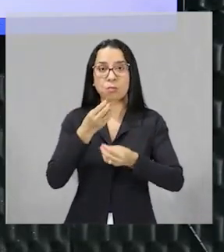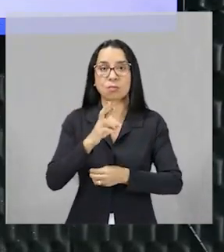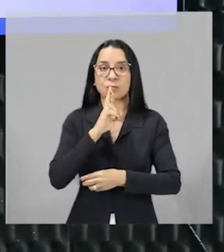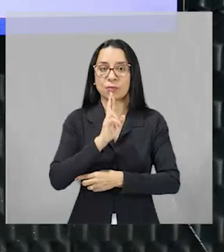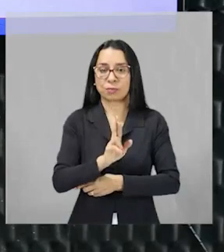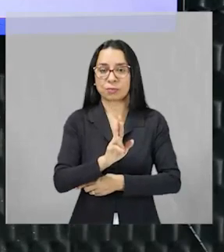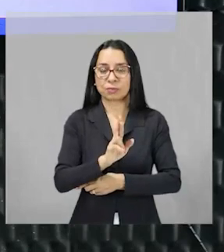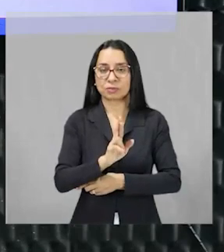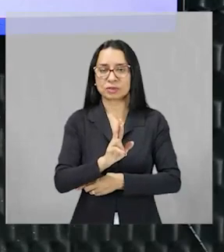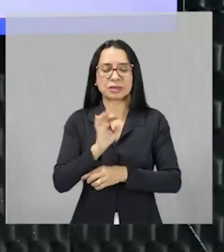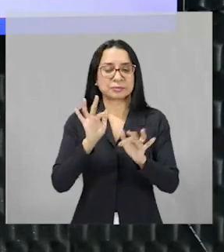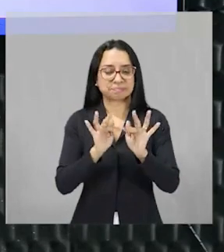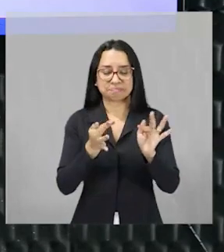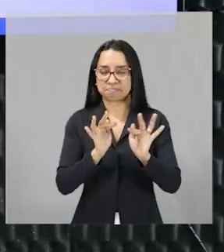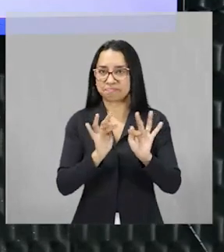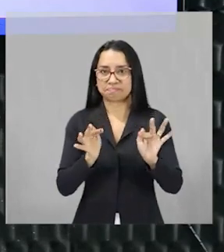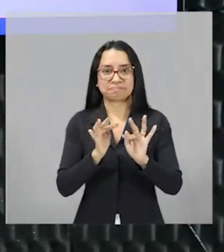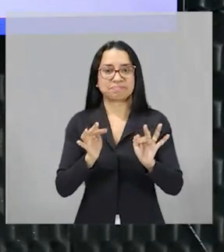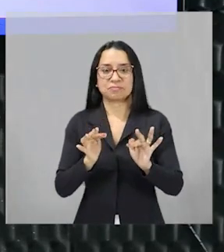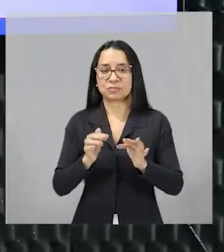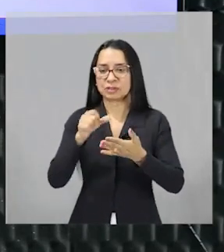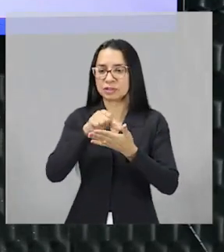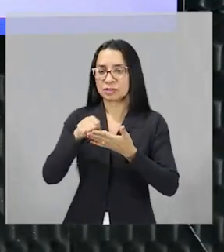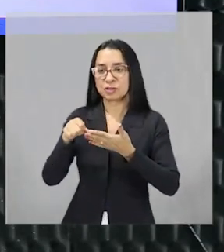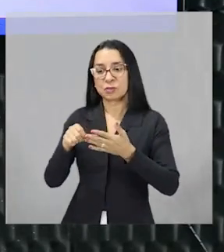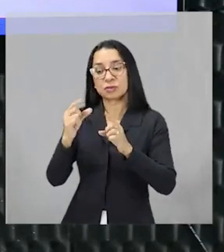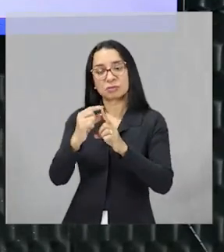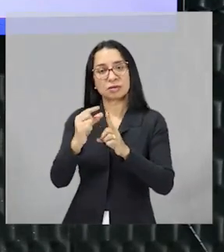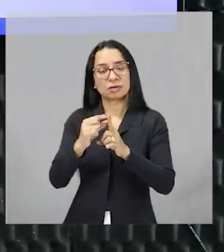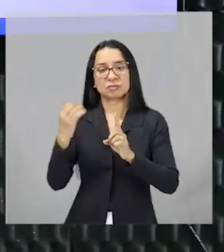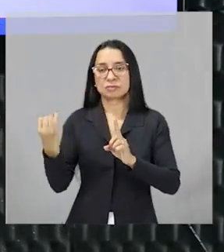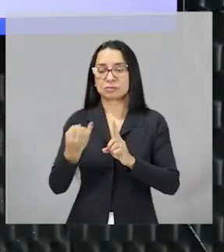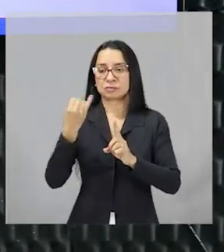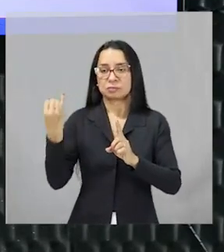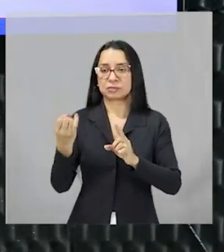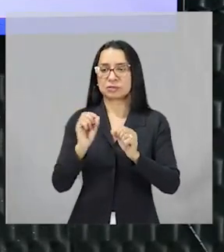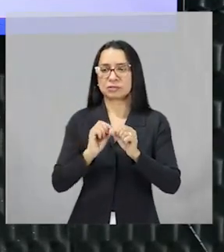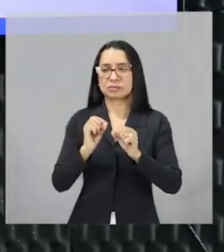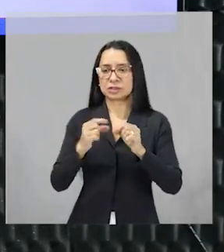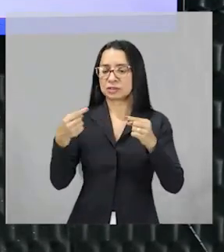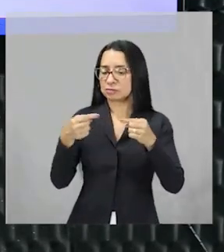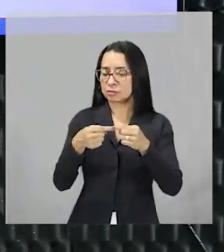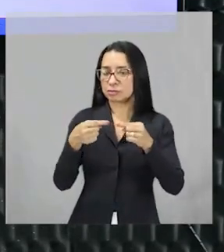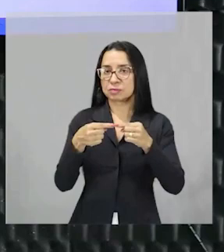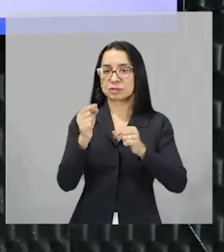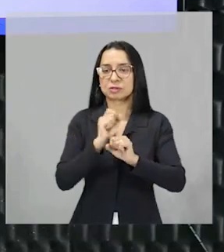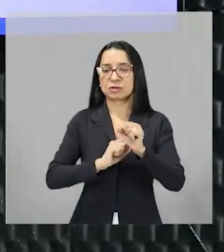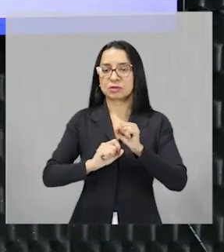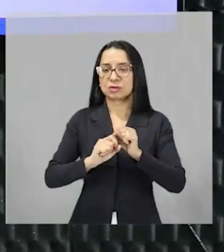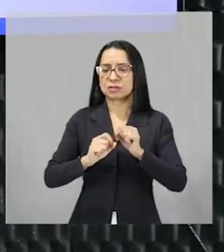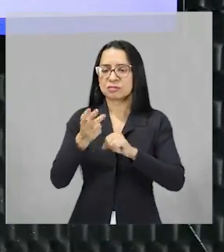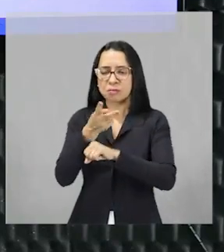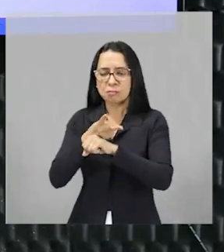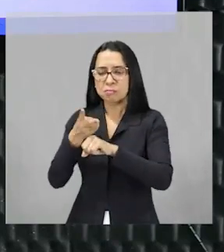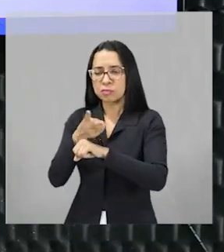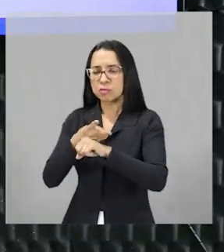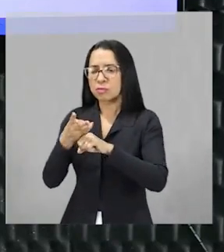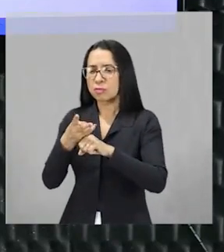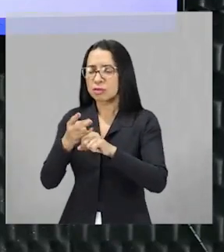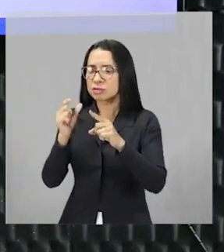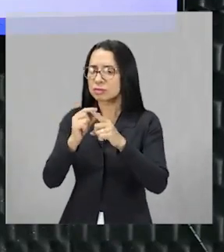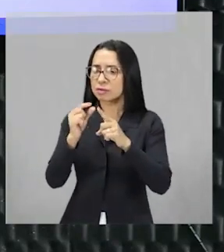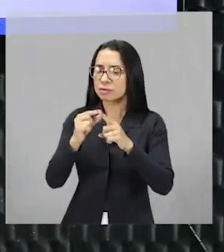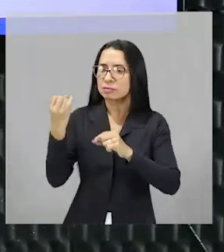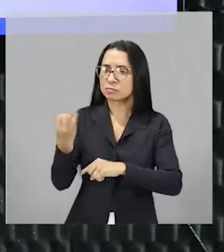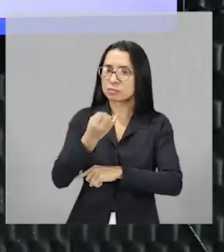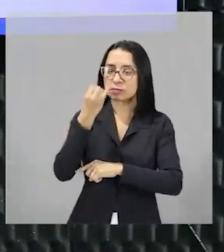ela? Muito simples, né? Vai circulando os termos, tá? Vai fazendo as associações, vai puxando as linhas, palavra-chave,